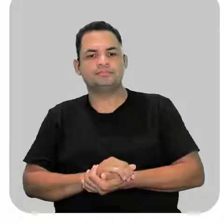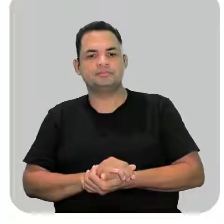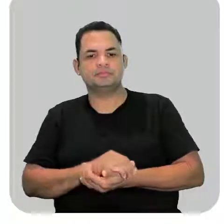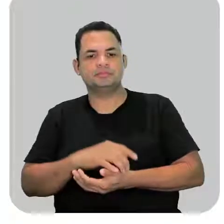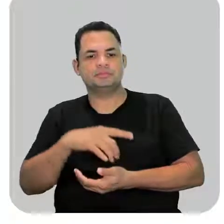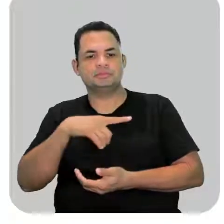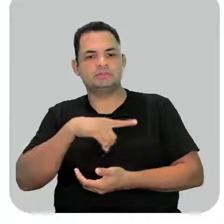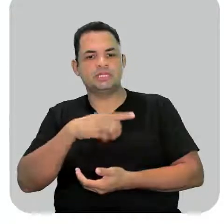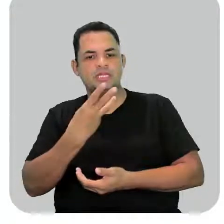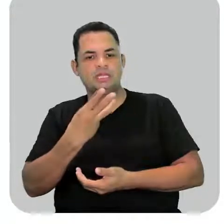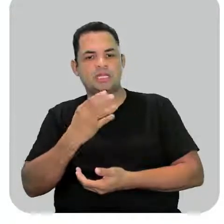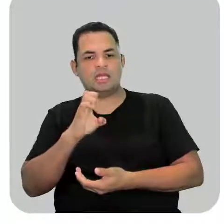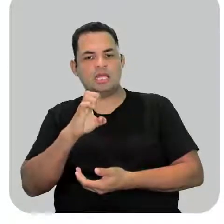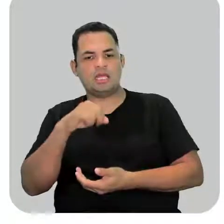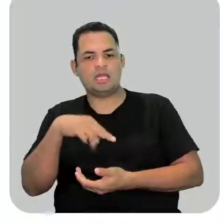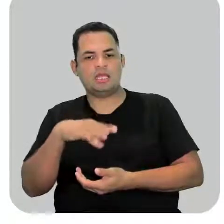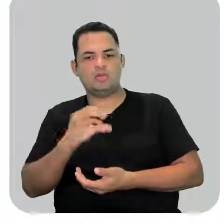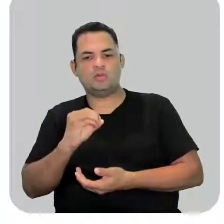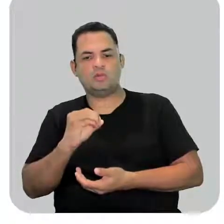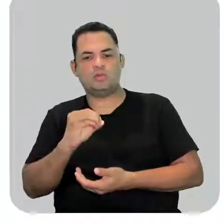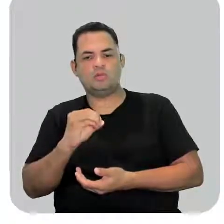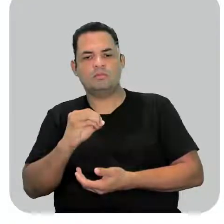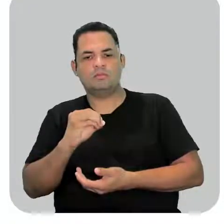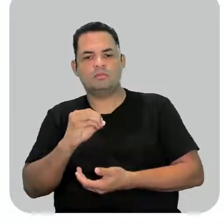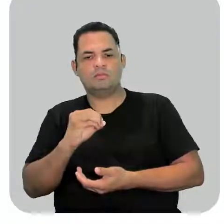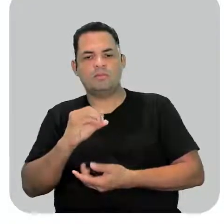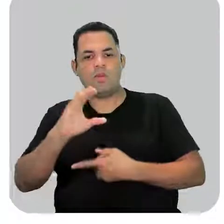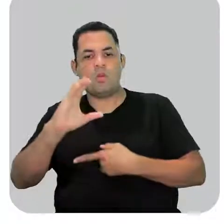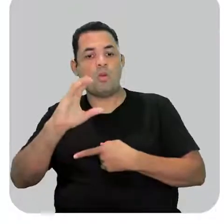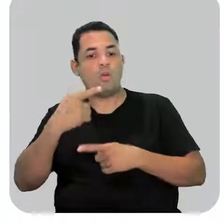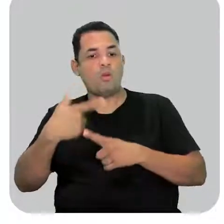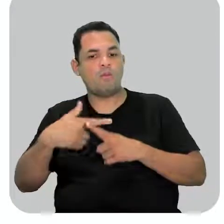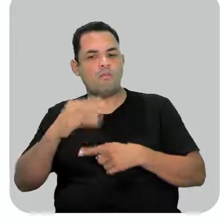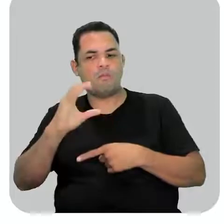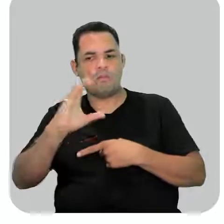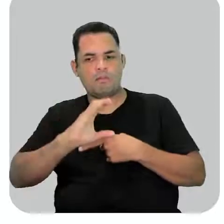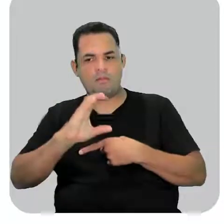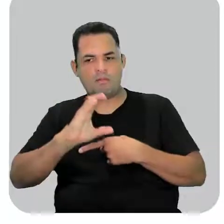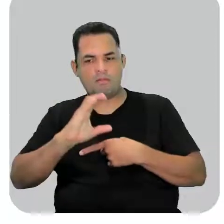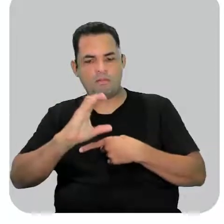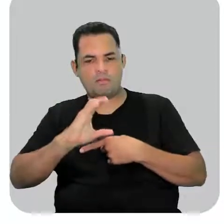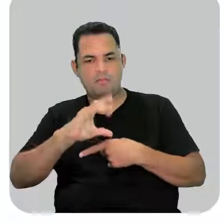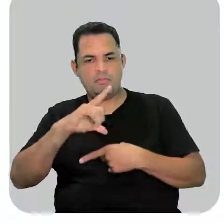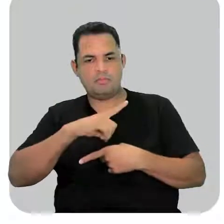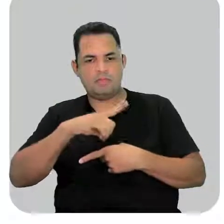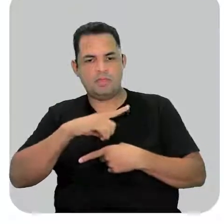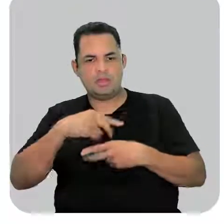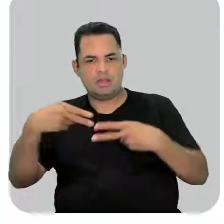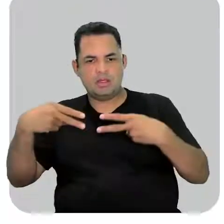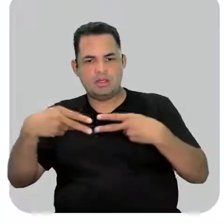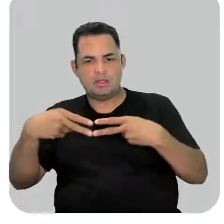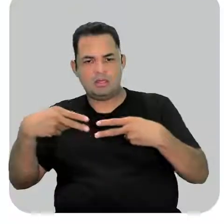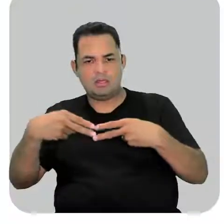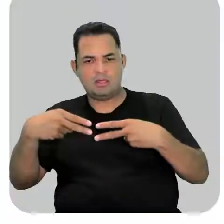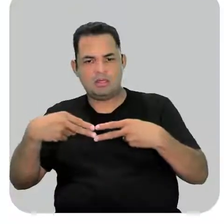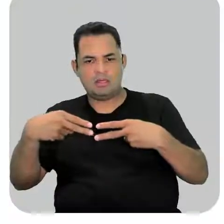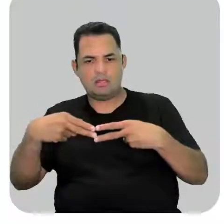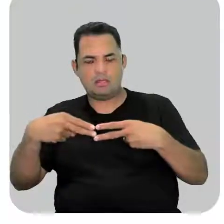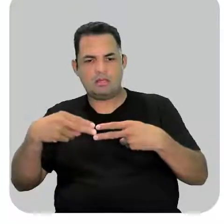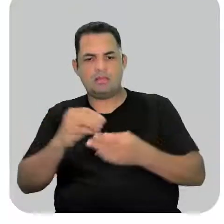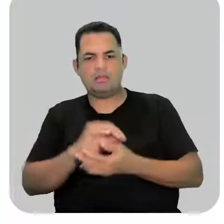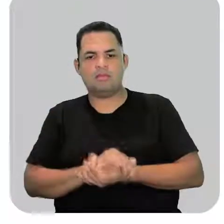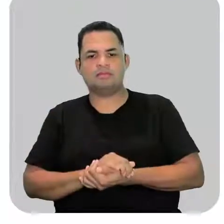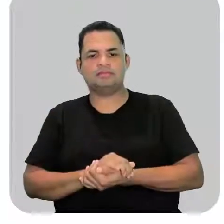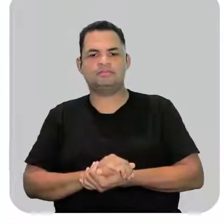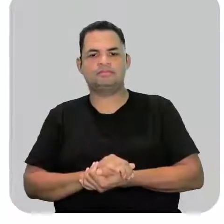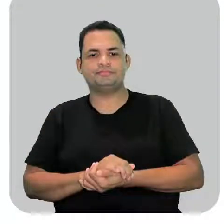3-eno. Por que 3-eno? Porque no carbono 3 nós temos a ligação dupla, a insaturação.